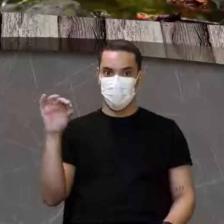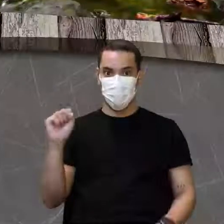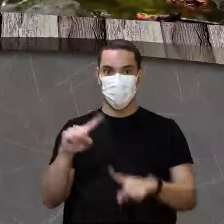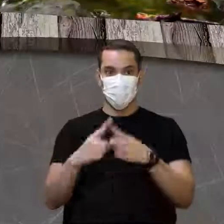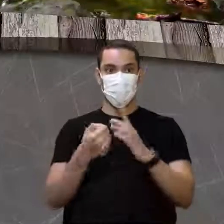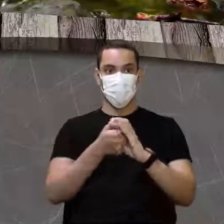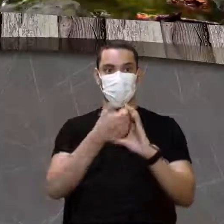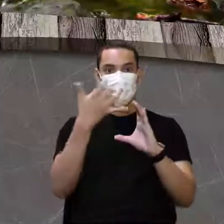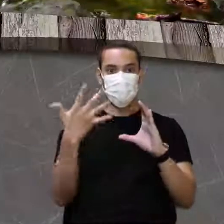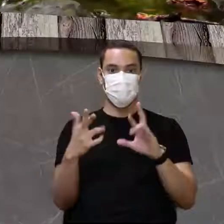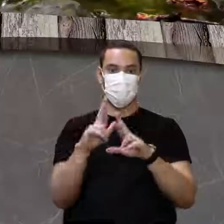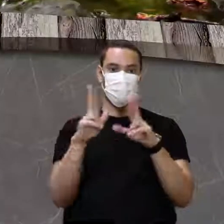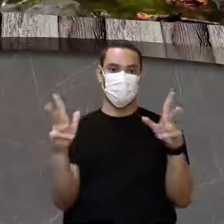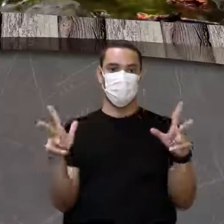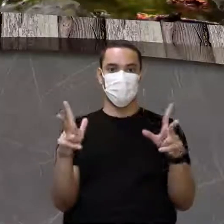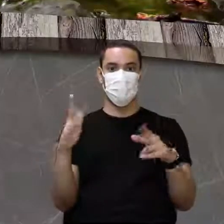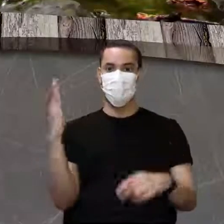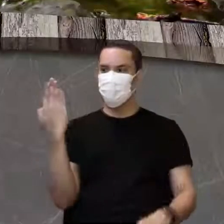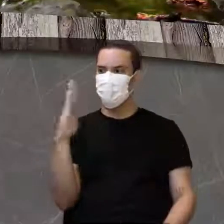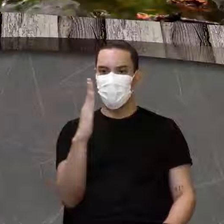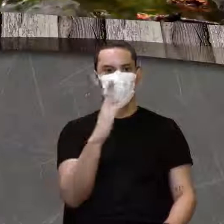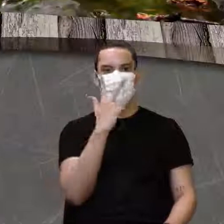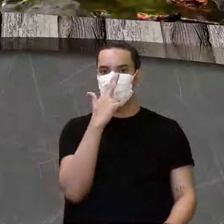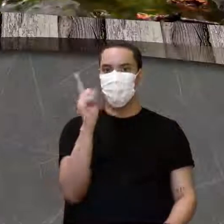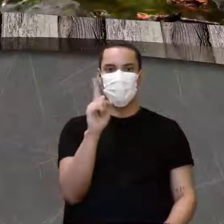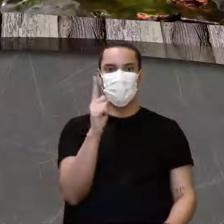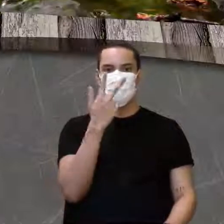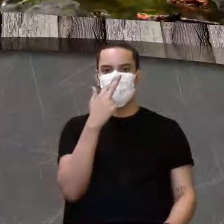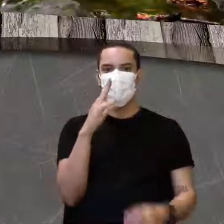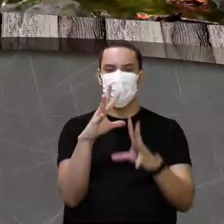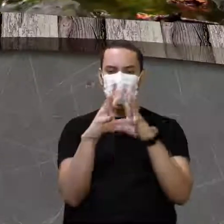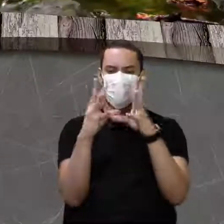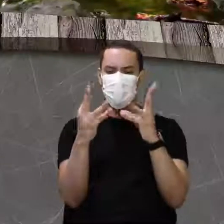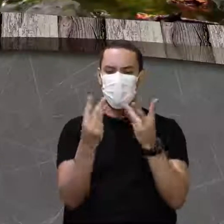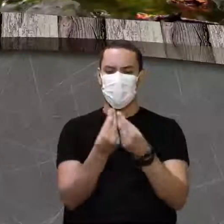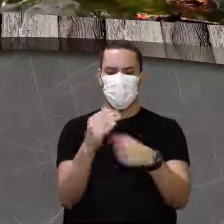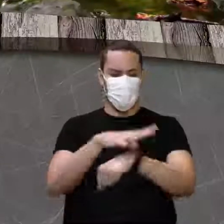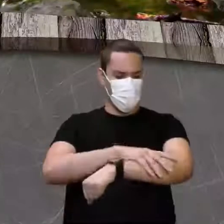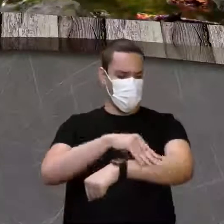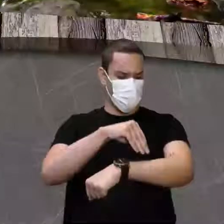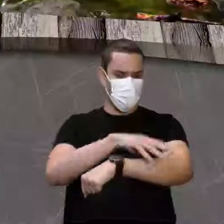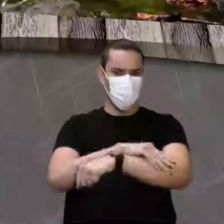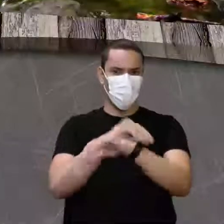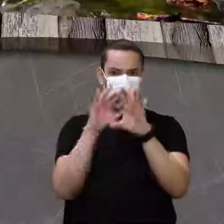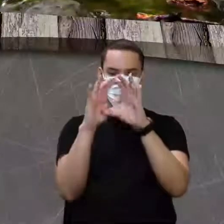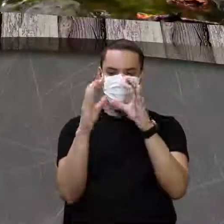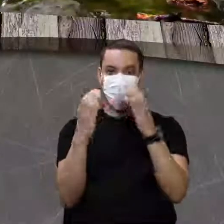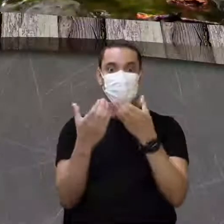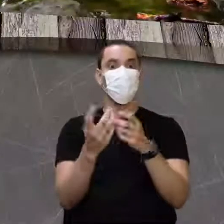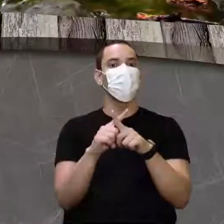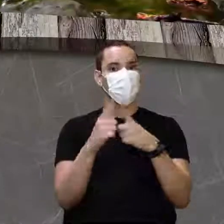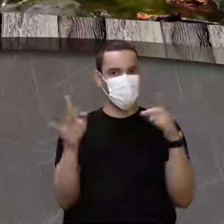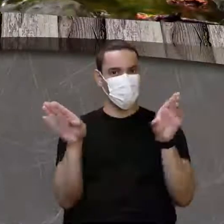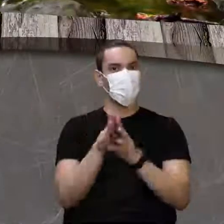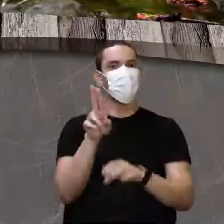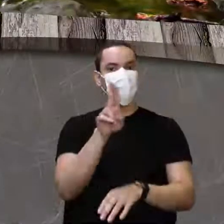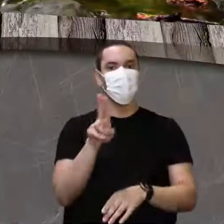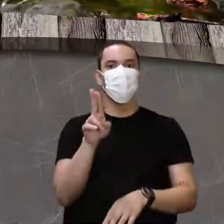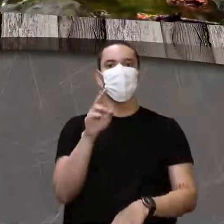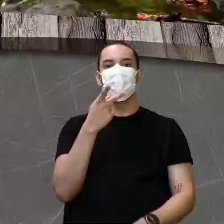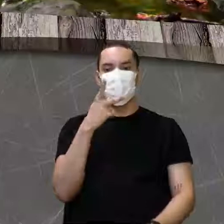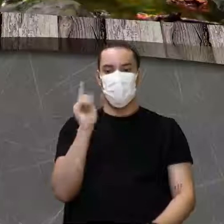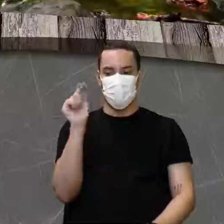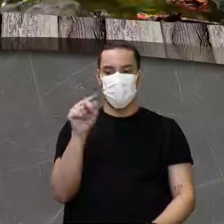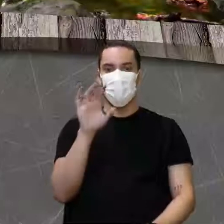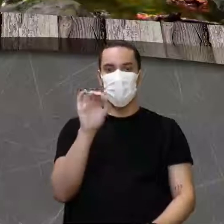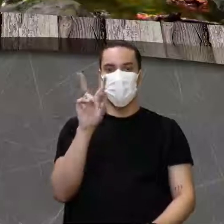características diferentes. Nos tubarões nem parece um ovo, parece uma pele bem fina, né? Mas também é denominados ovos. E